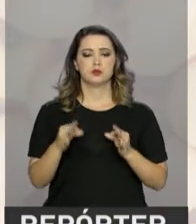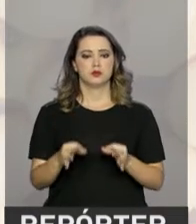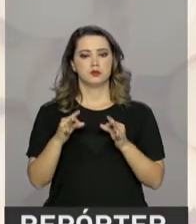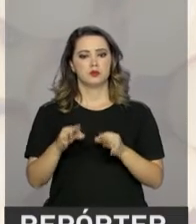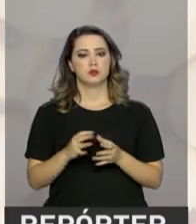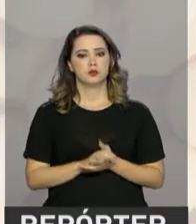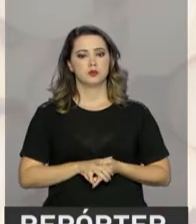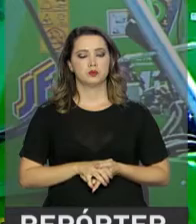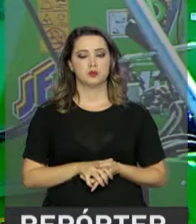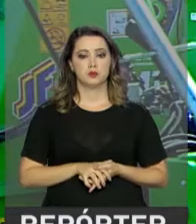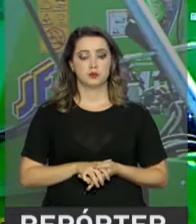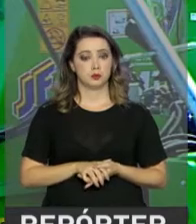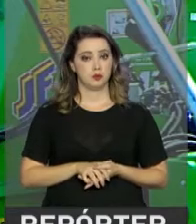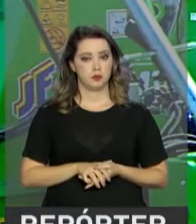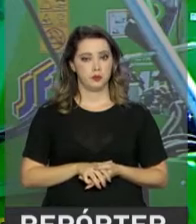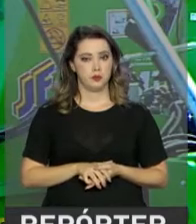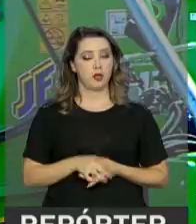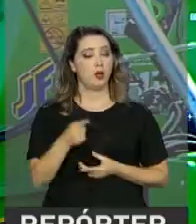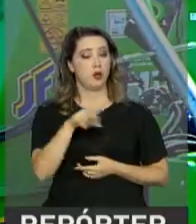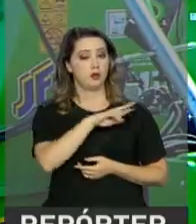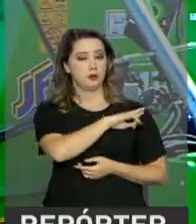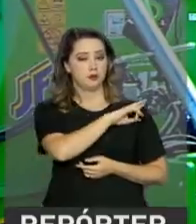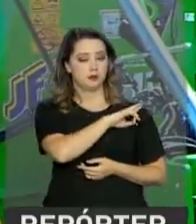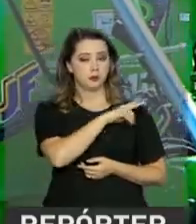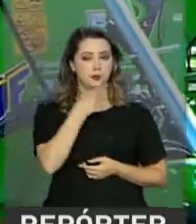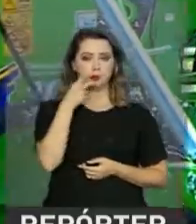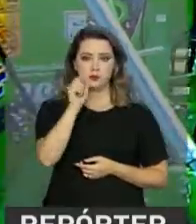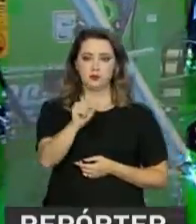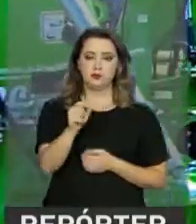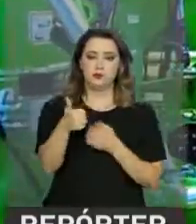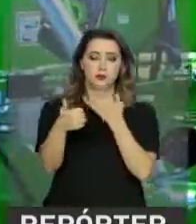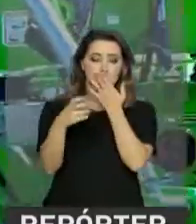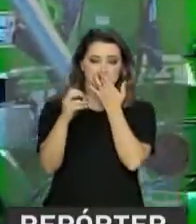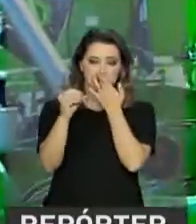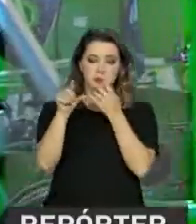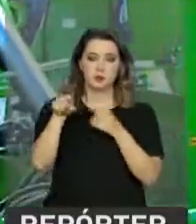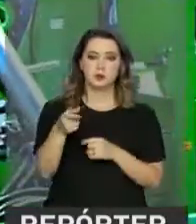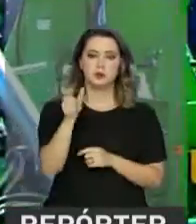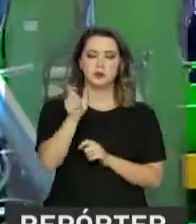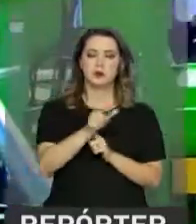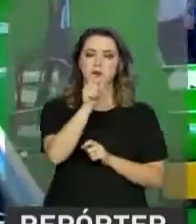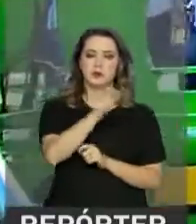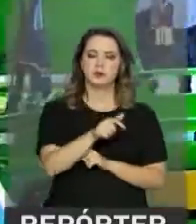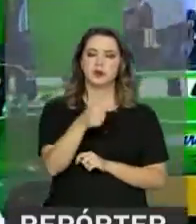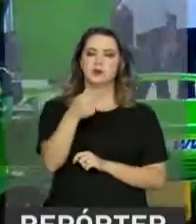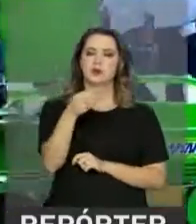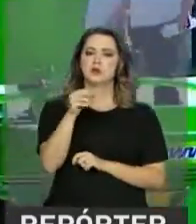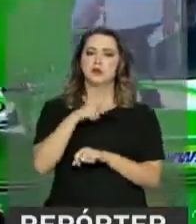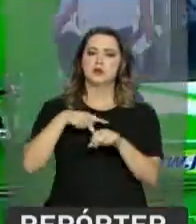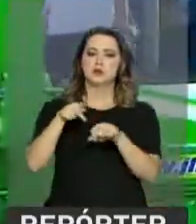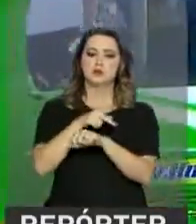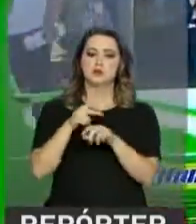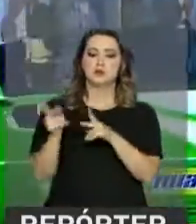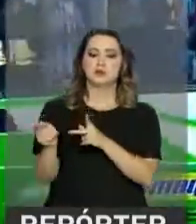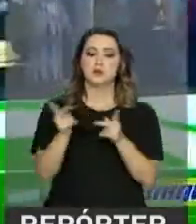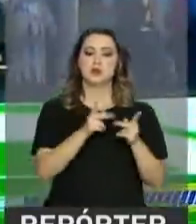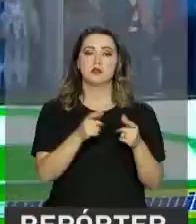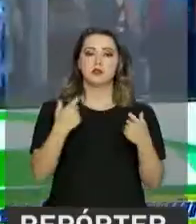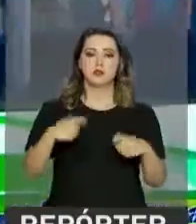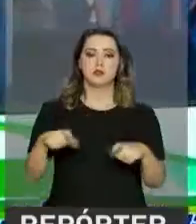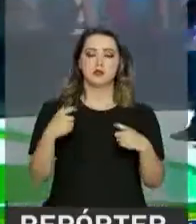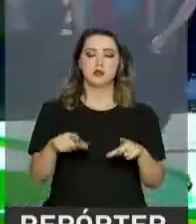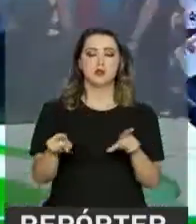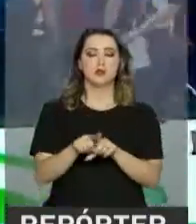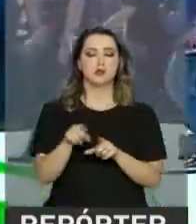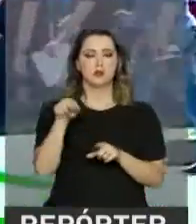de toneladas. Segundo os organizadores, cerca de 150 mil pessoas de 70 países visitaram a